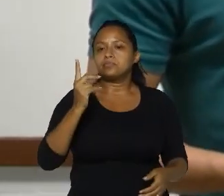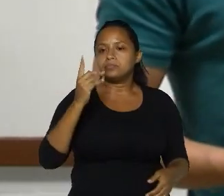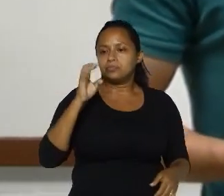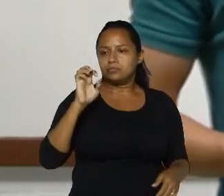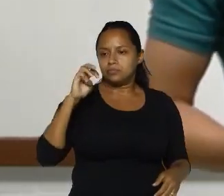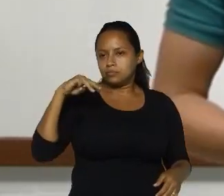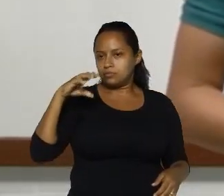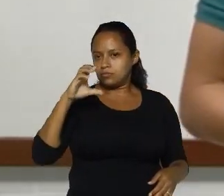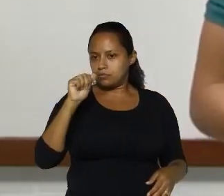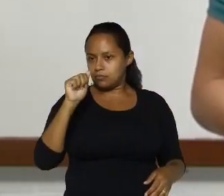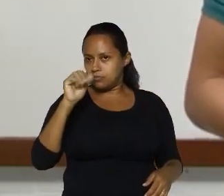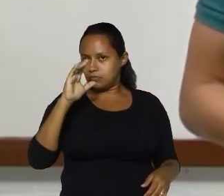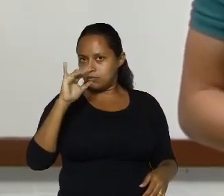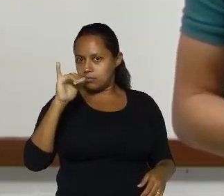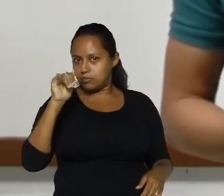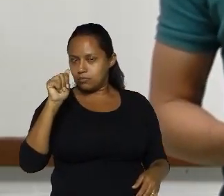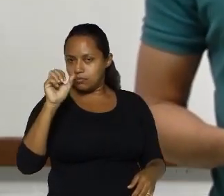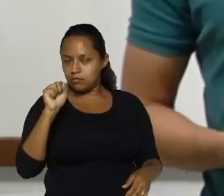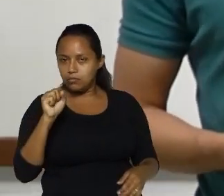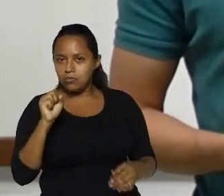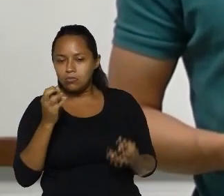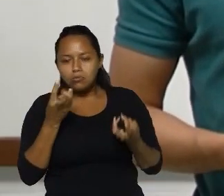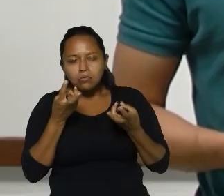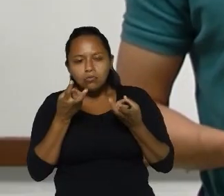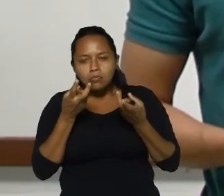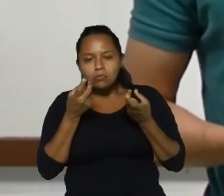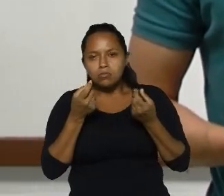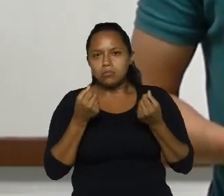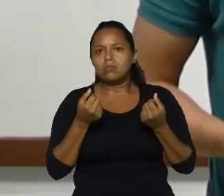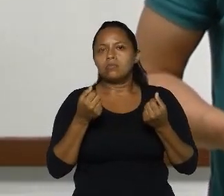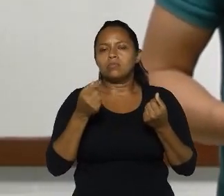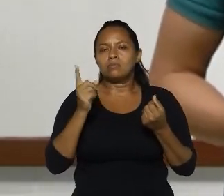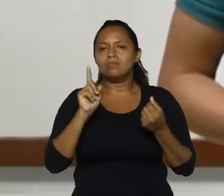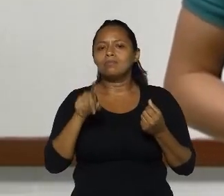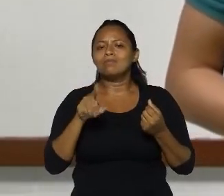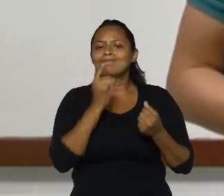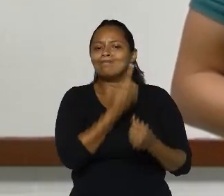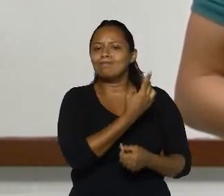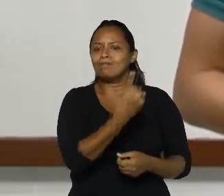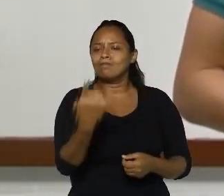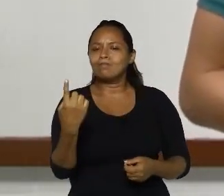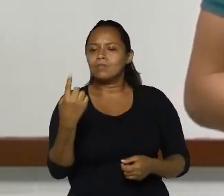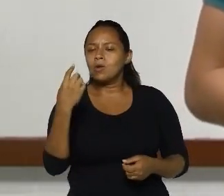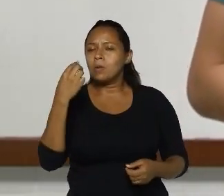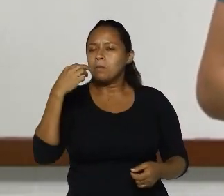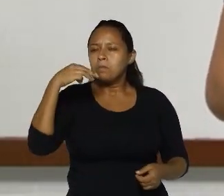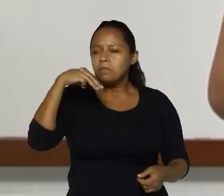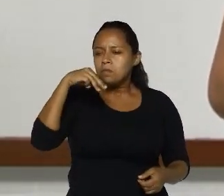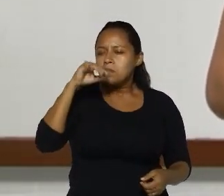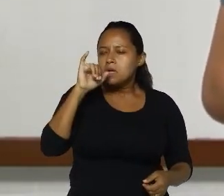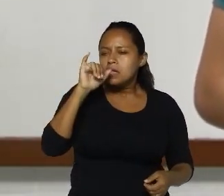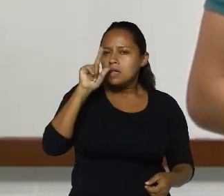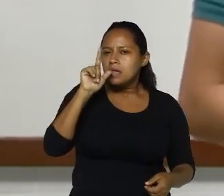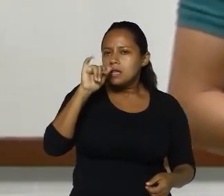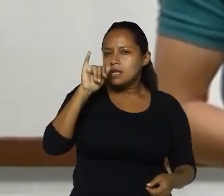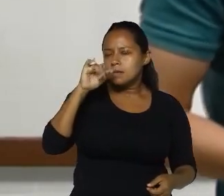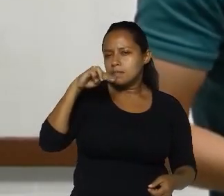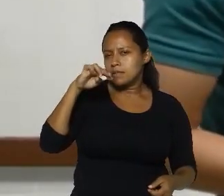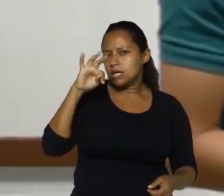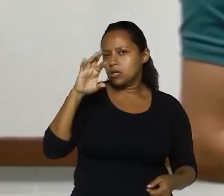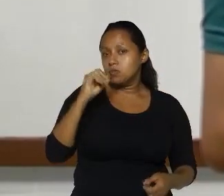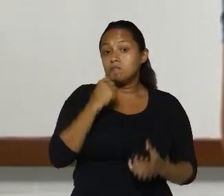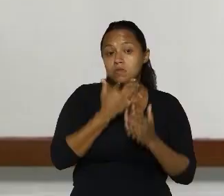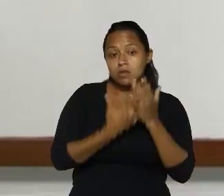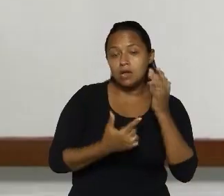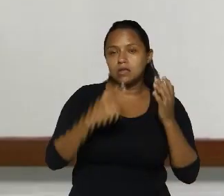elas são contadas aos milhões por milímetro cúbico. Em cada milímetro cúbico de sangue, nós